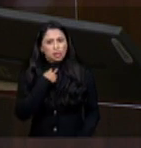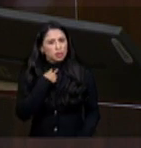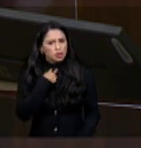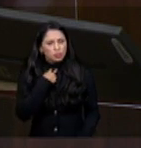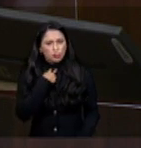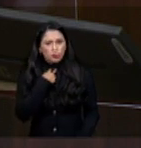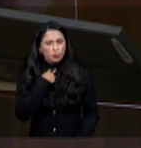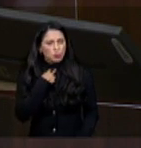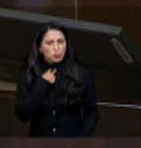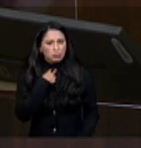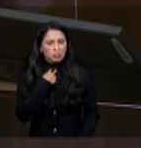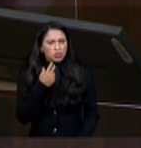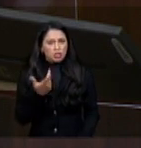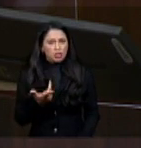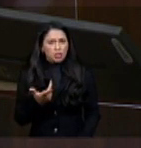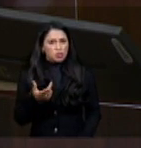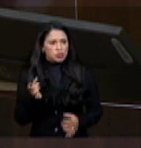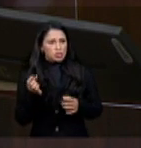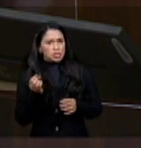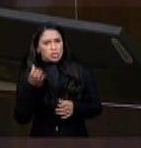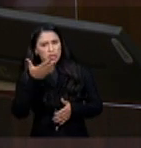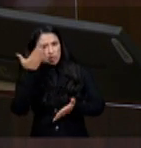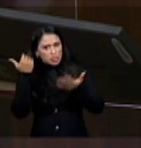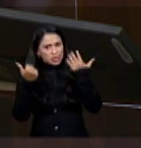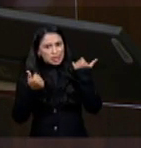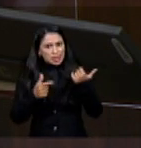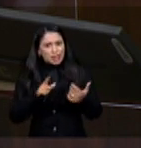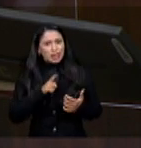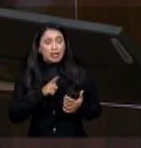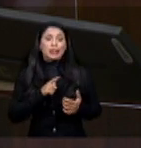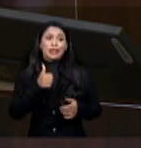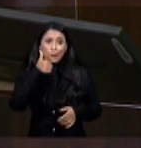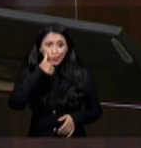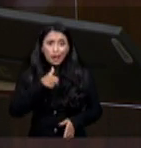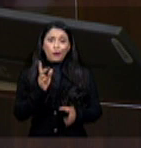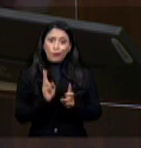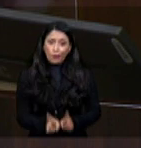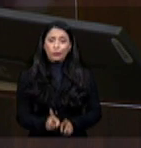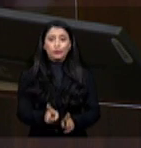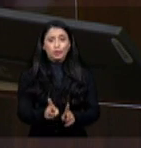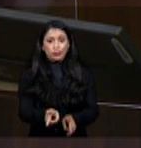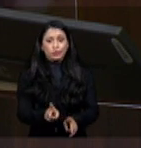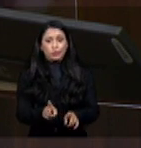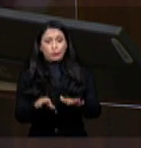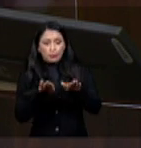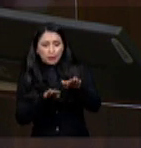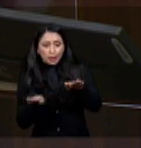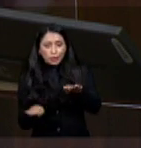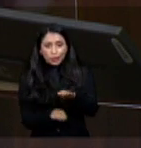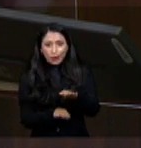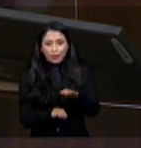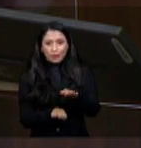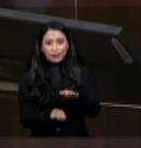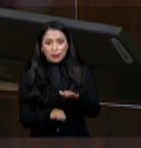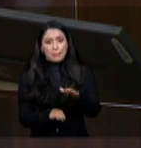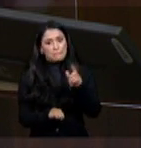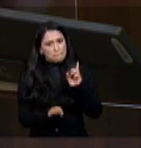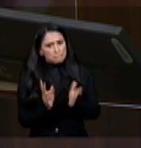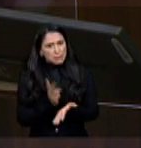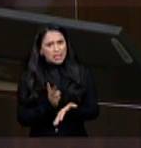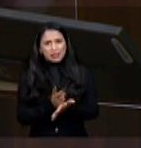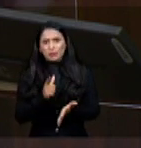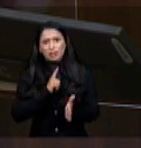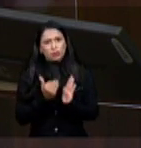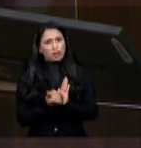ignorar entretanto Que ela segue inferiorizada Apesar desses avanços nas relações de trabalho e